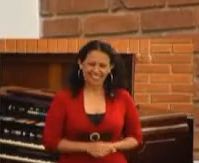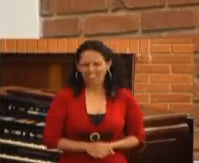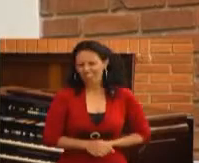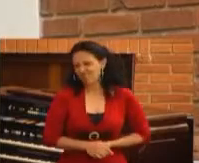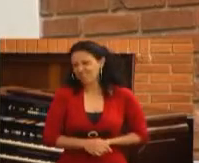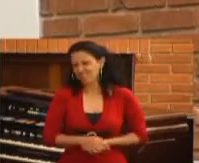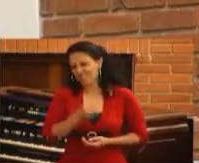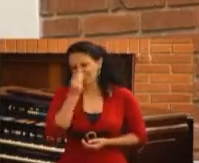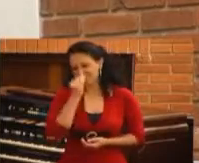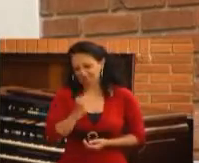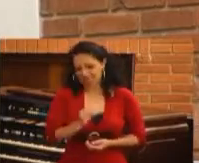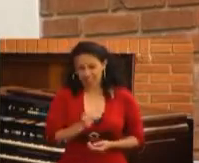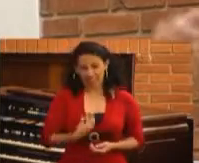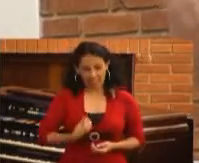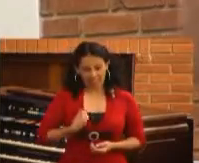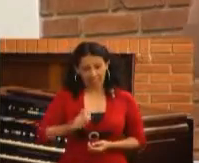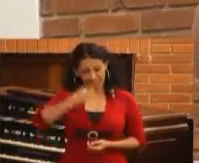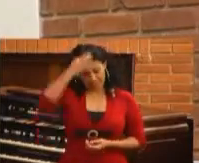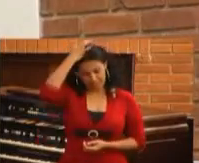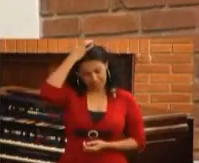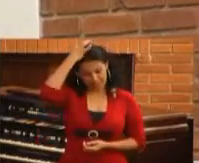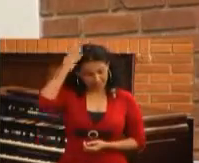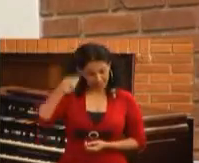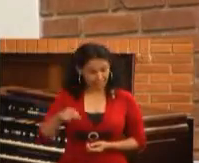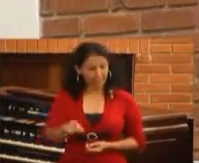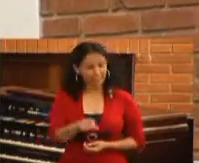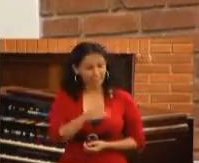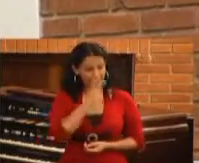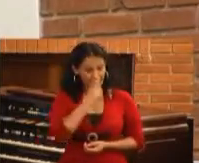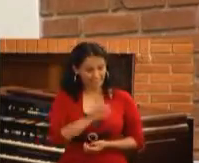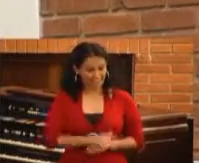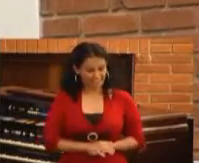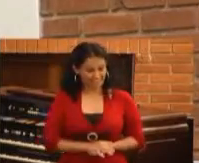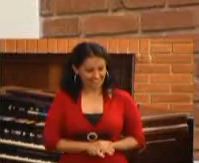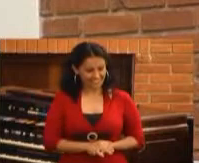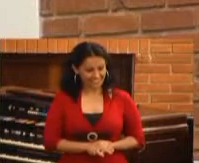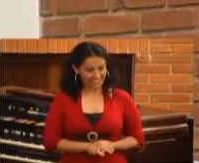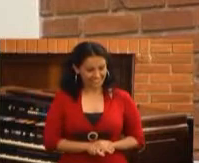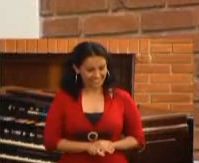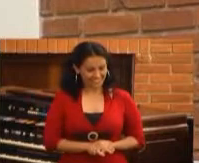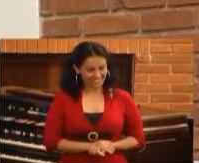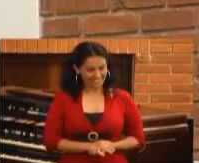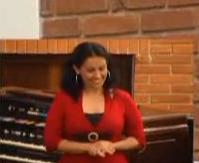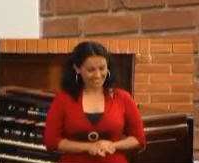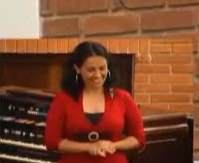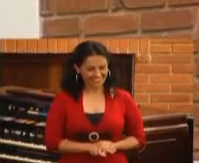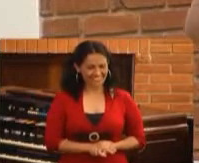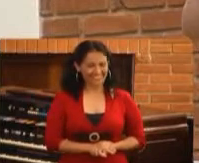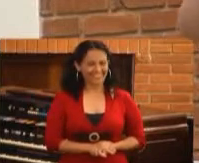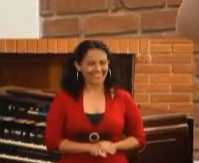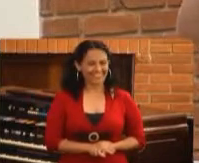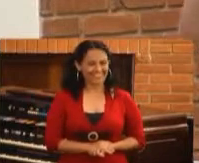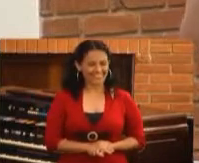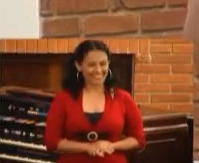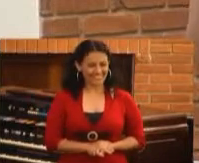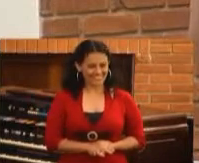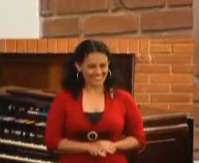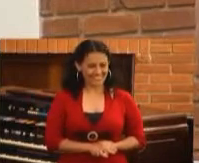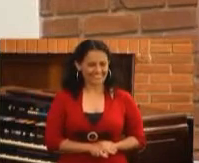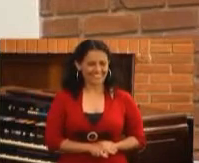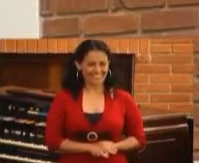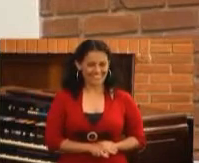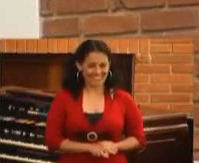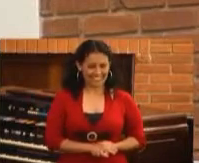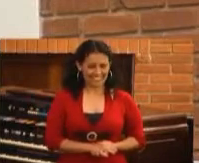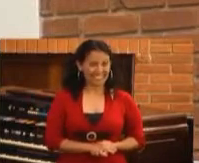A vida espiritual é uma vida oculta, escondida. E que Deus vai